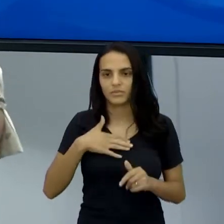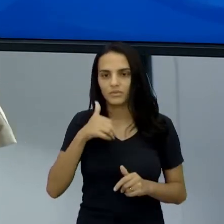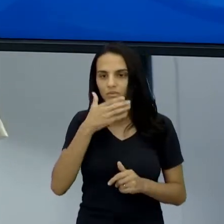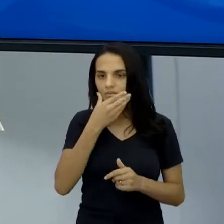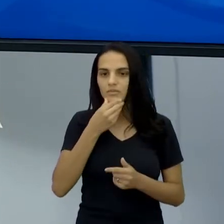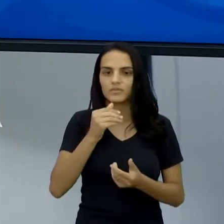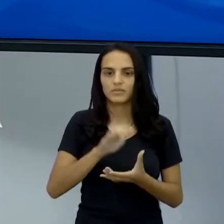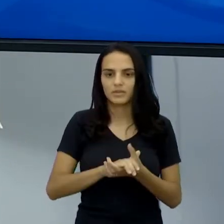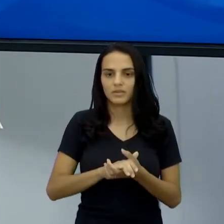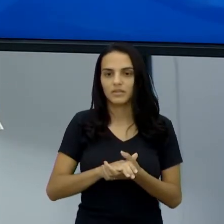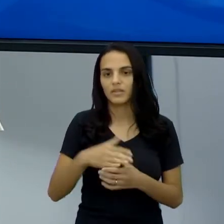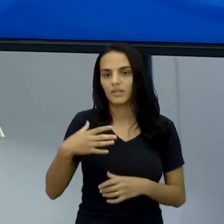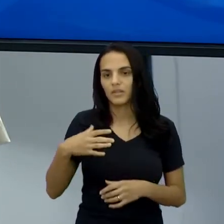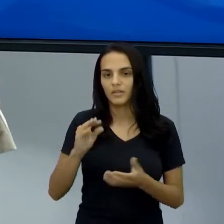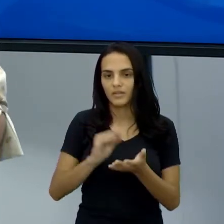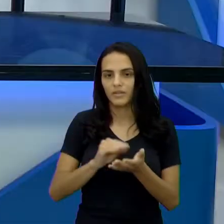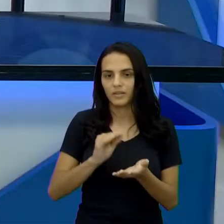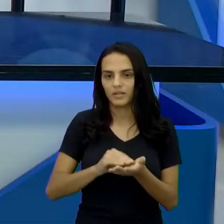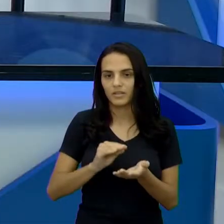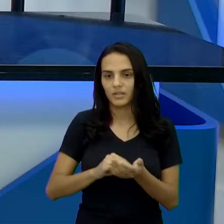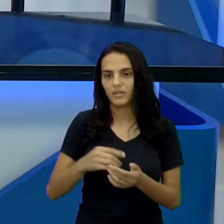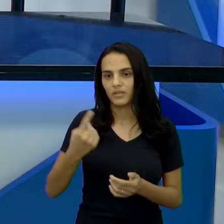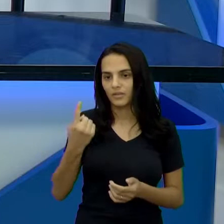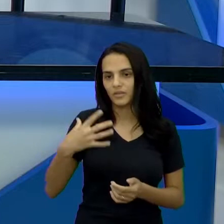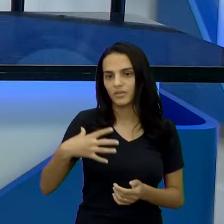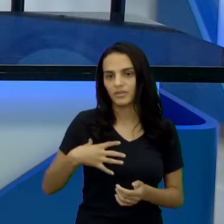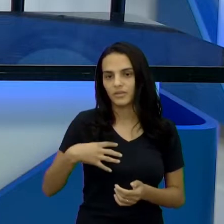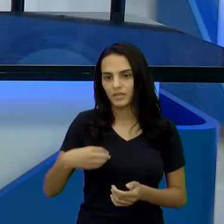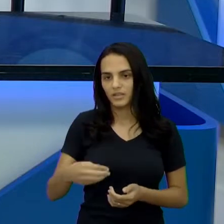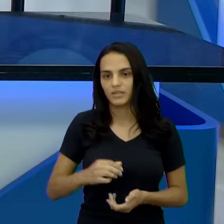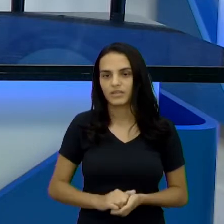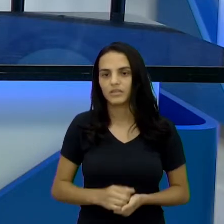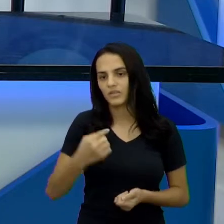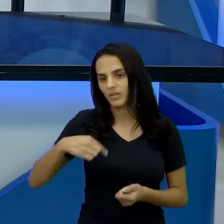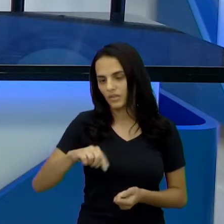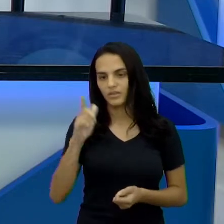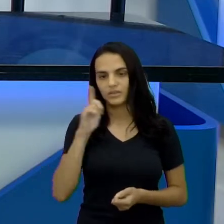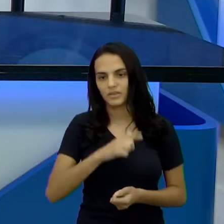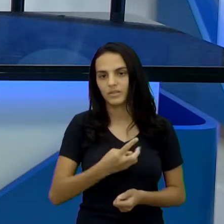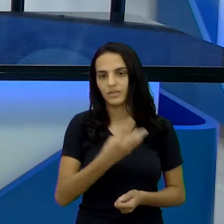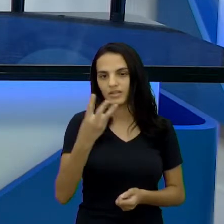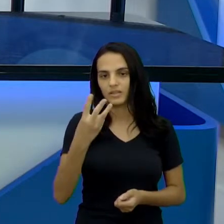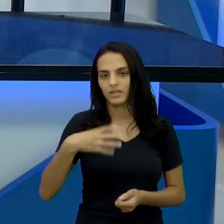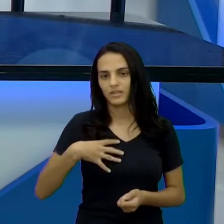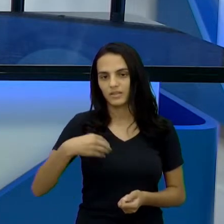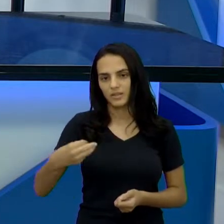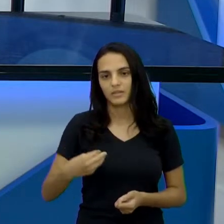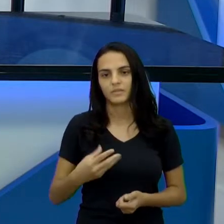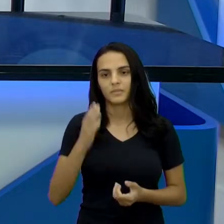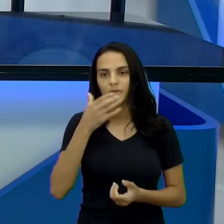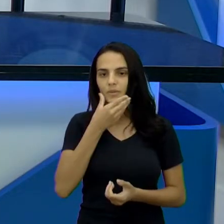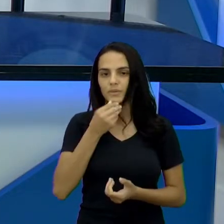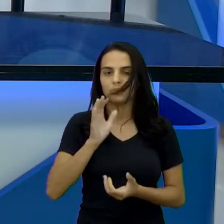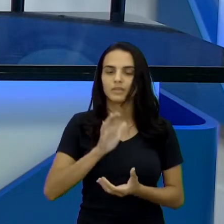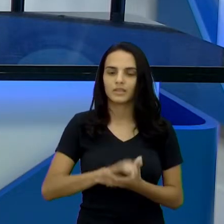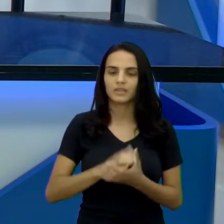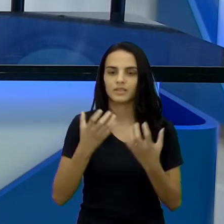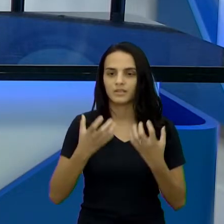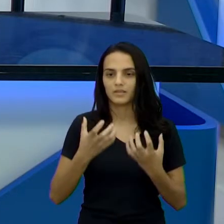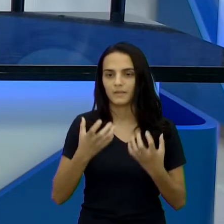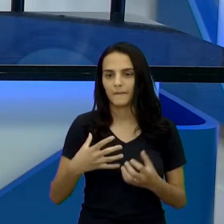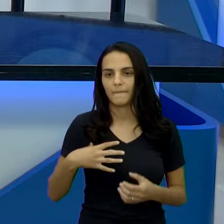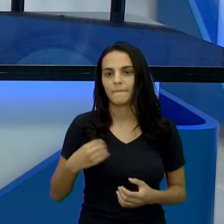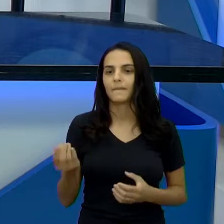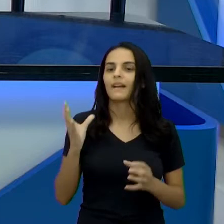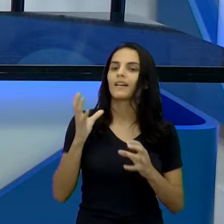meu marido faltava um filho. Que o Davidson queria 4. Só chegamos no 3º. Mas a quantidade de bicho que você tem, acho que